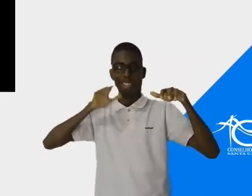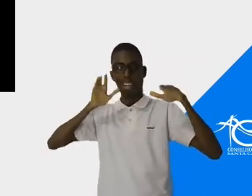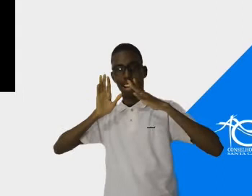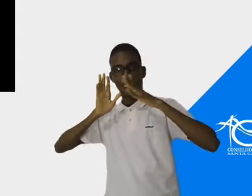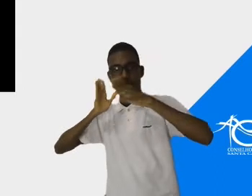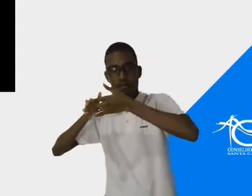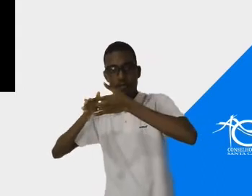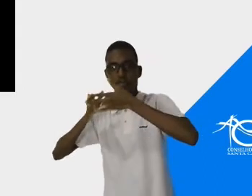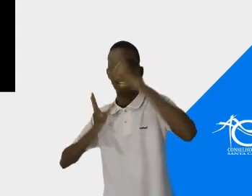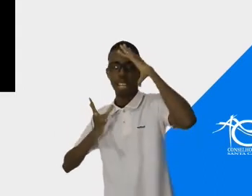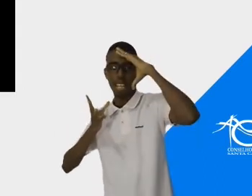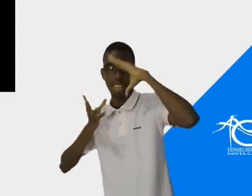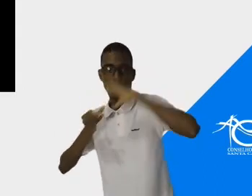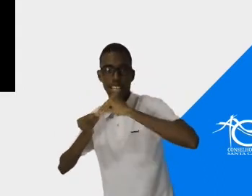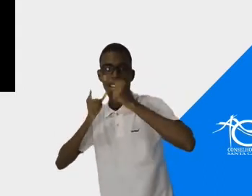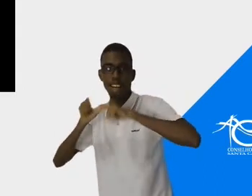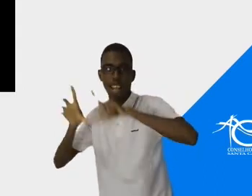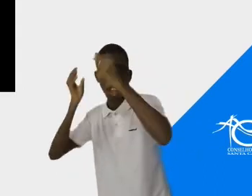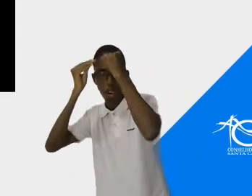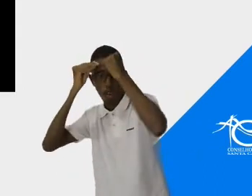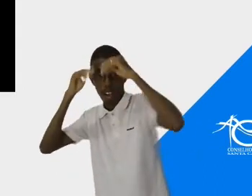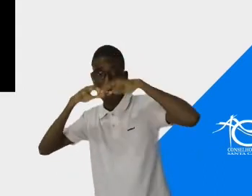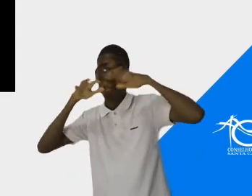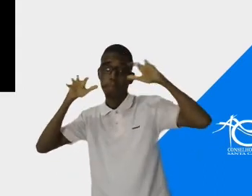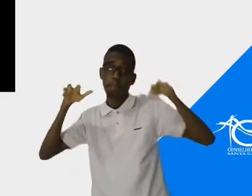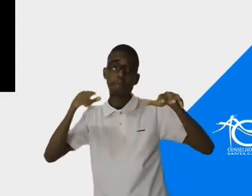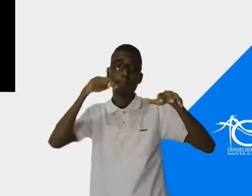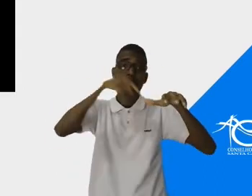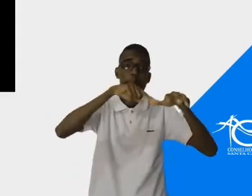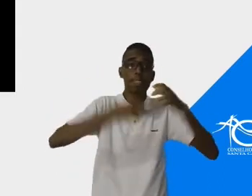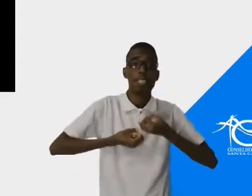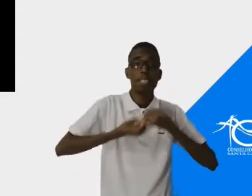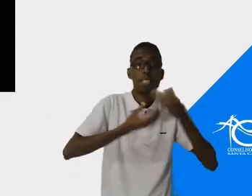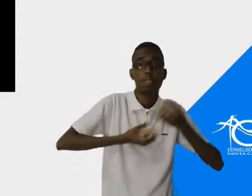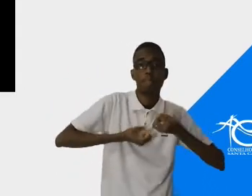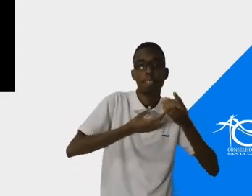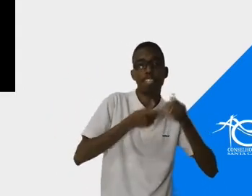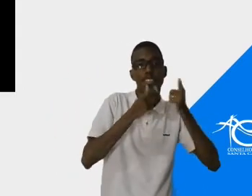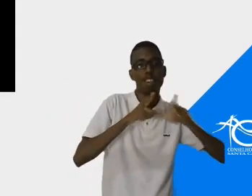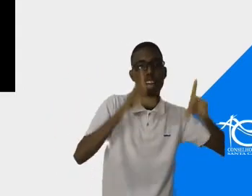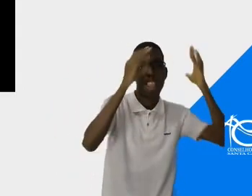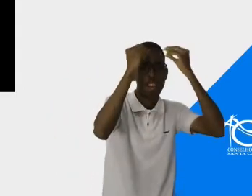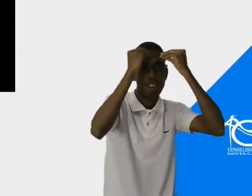linguagem e uma outra área para expressão da linguagem.